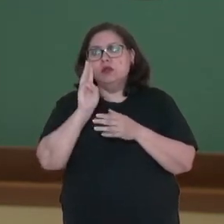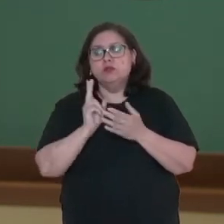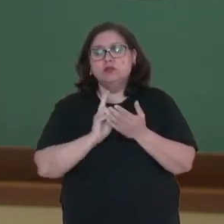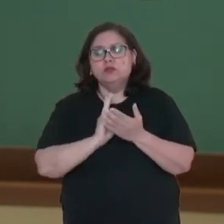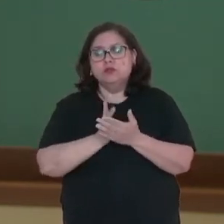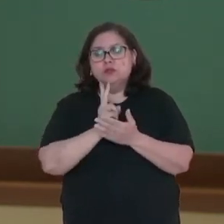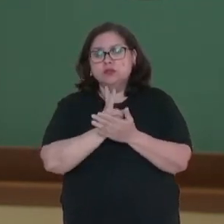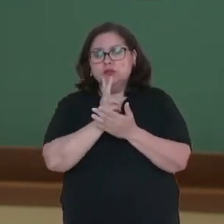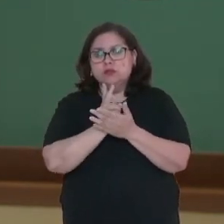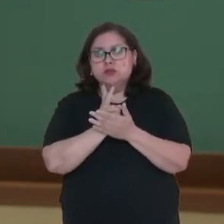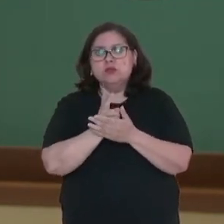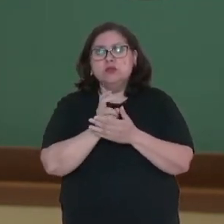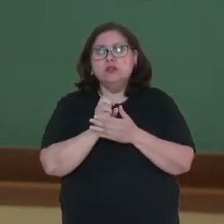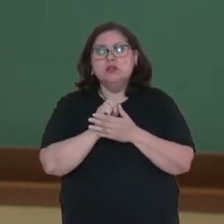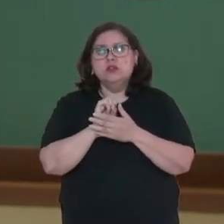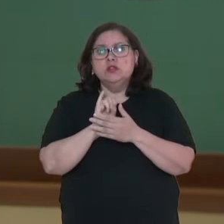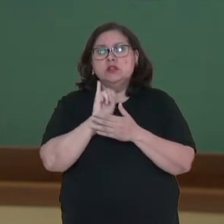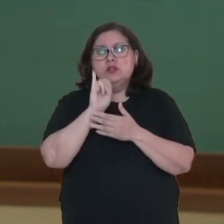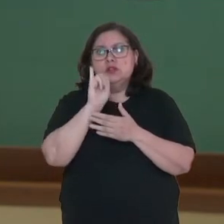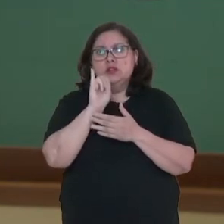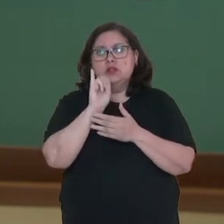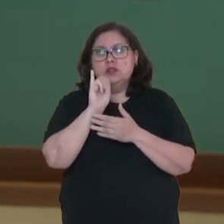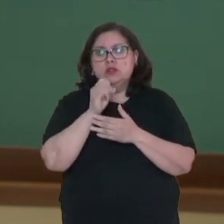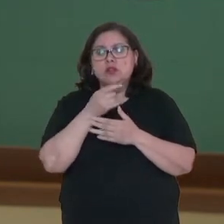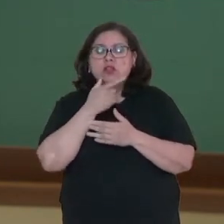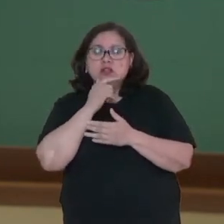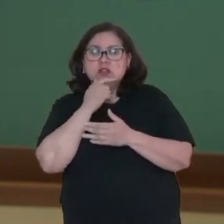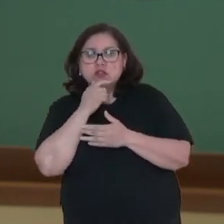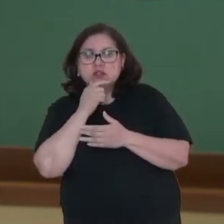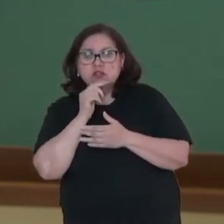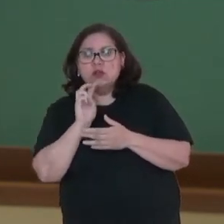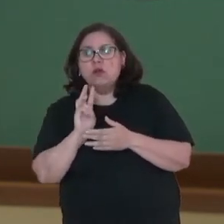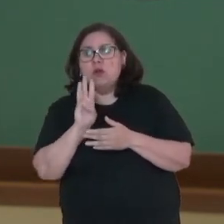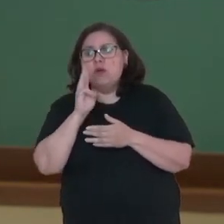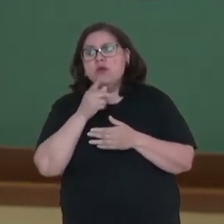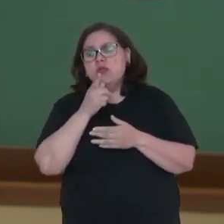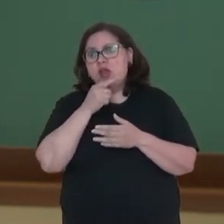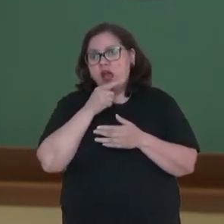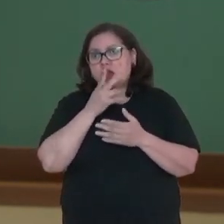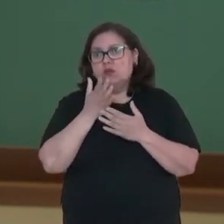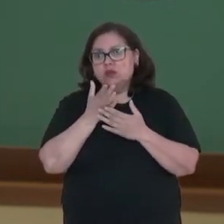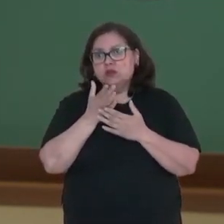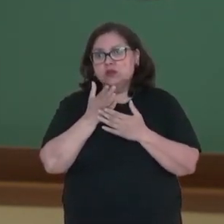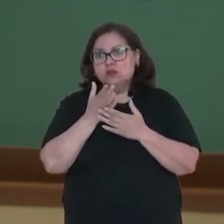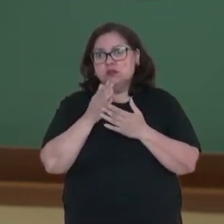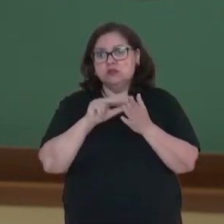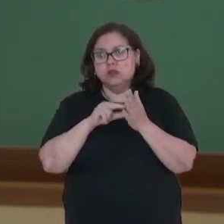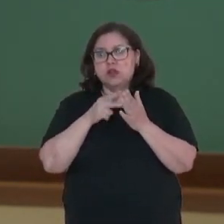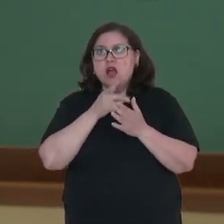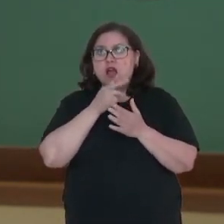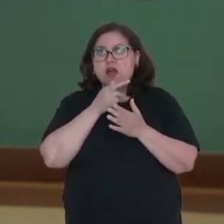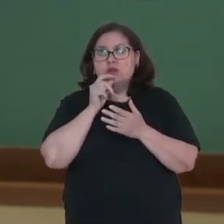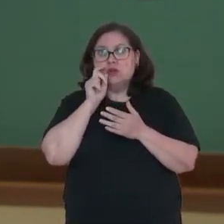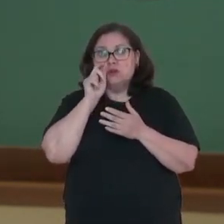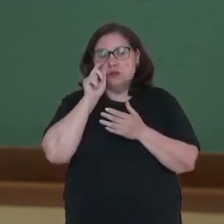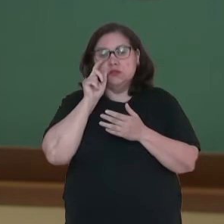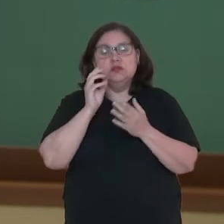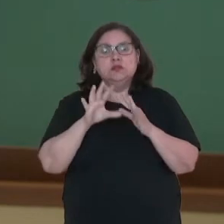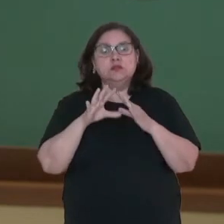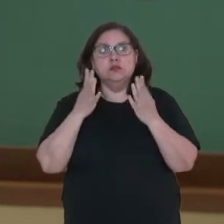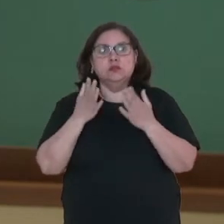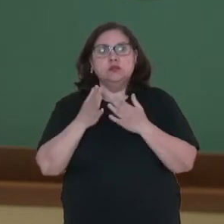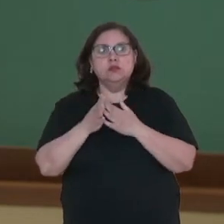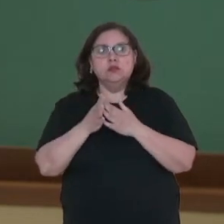de ionização da água. O W está relacionado à língua inglesa de water, tá? Que quer dizer água. Então, veja